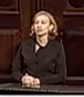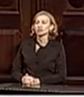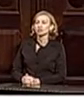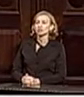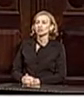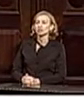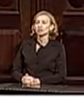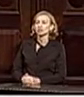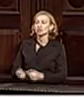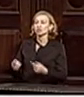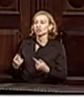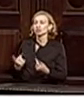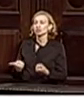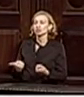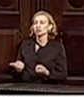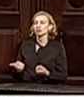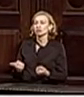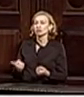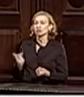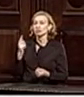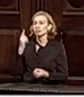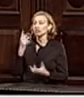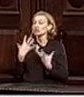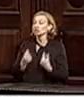decidiu a seguinte questão: